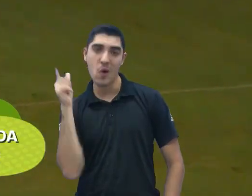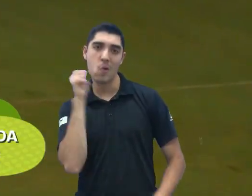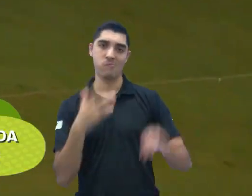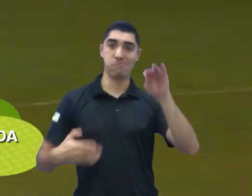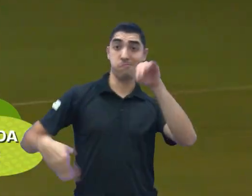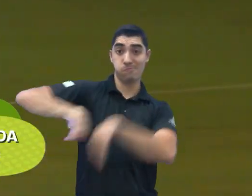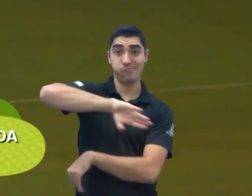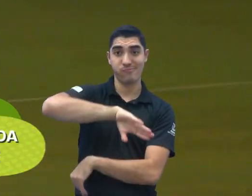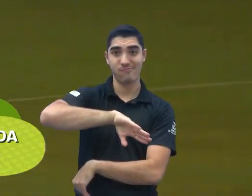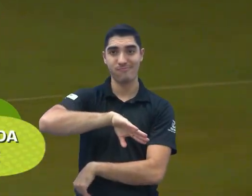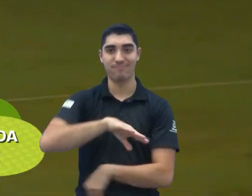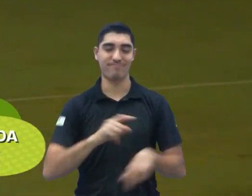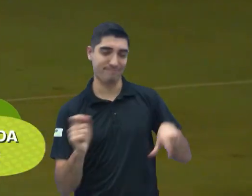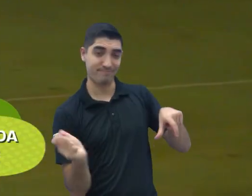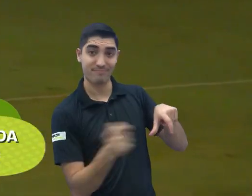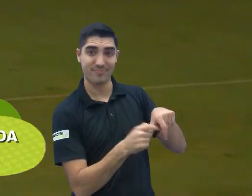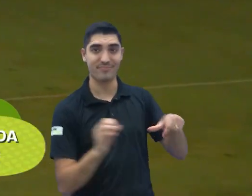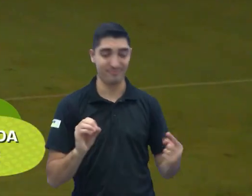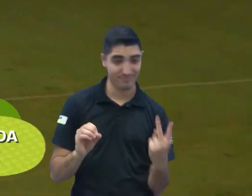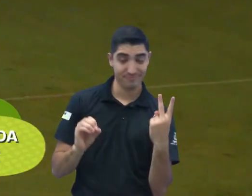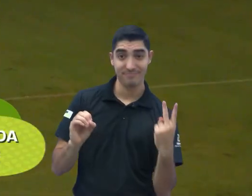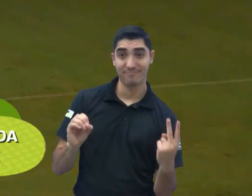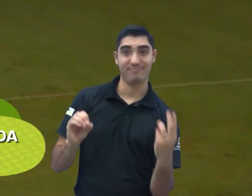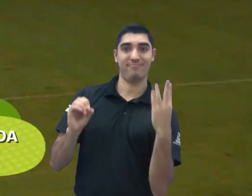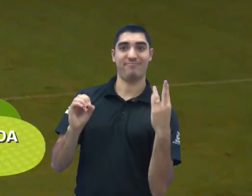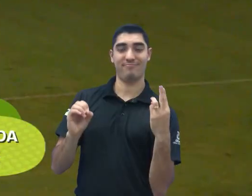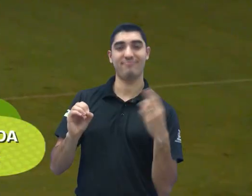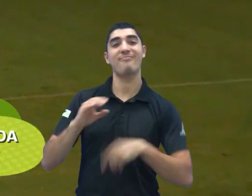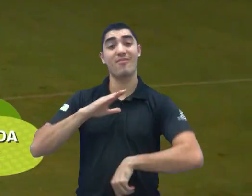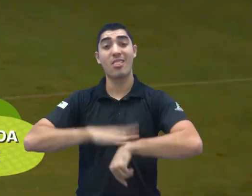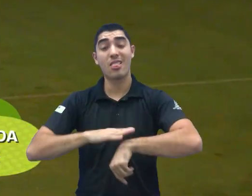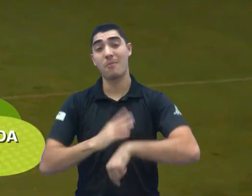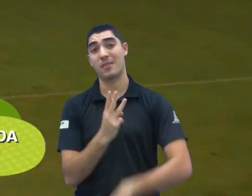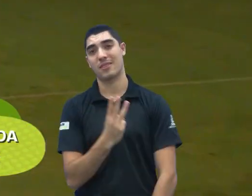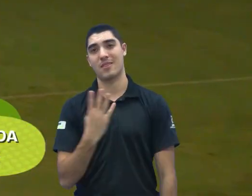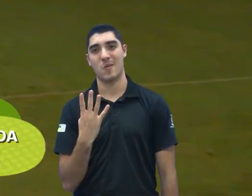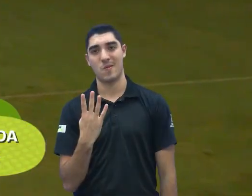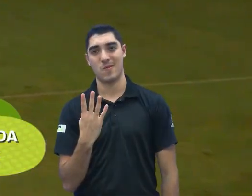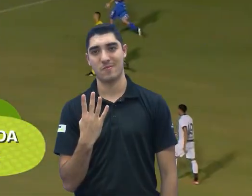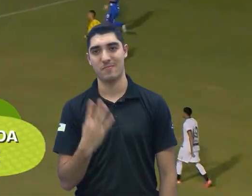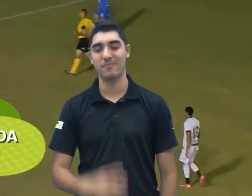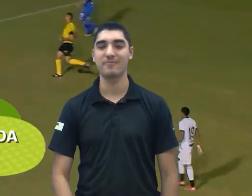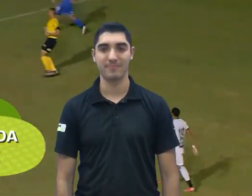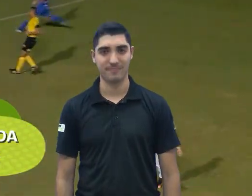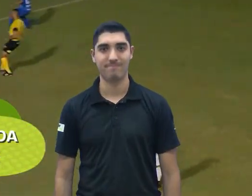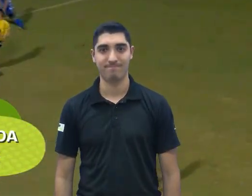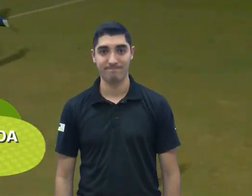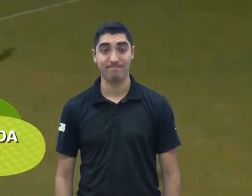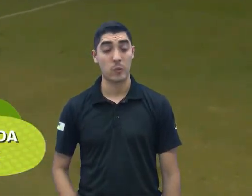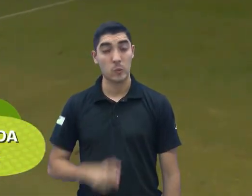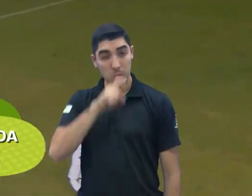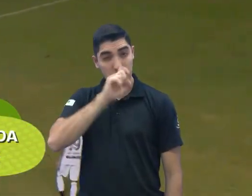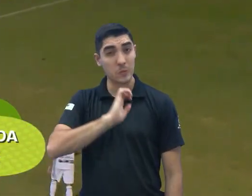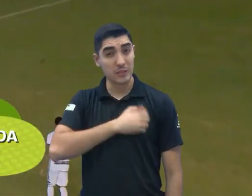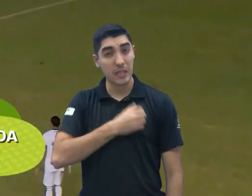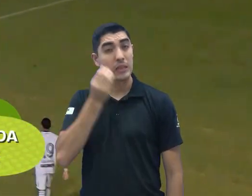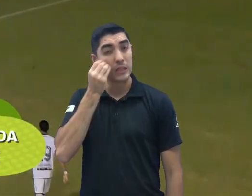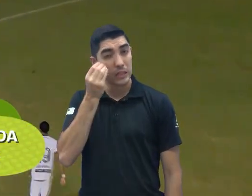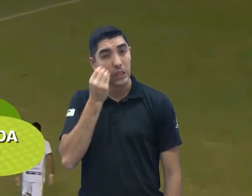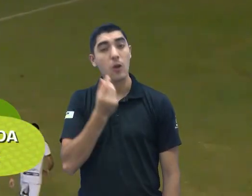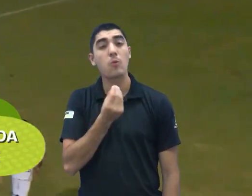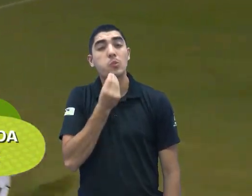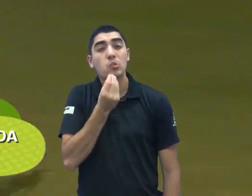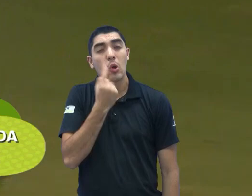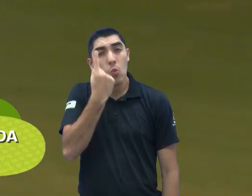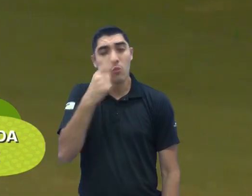Aos 34 minutos, 3-0 para o Glorioso. A Águia teve a chance do gol de honra